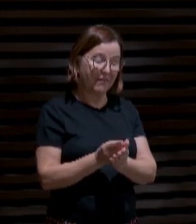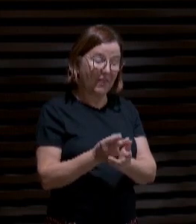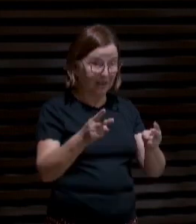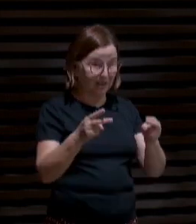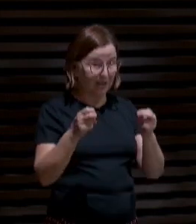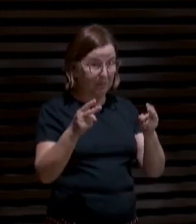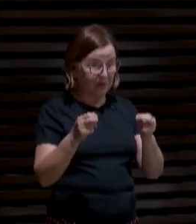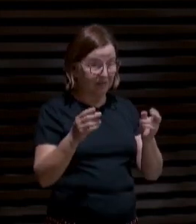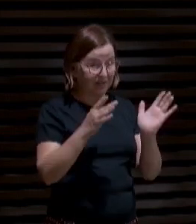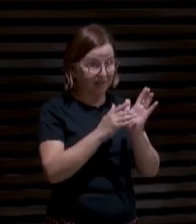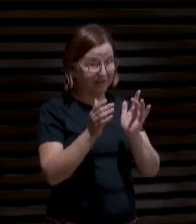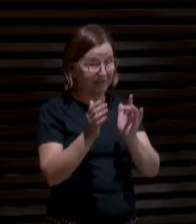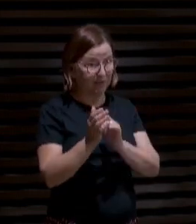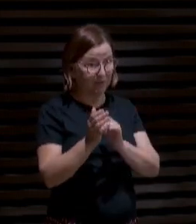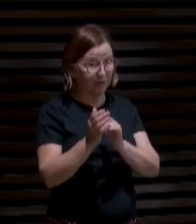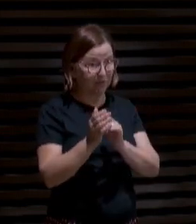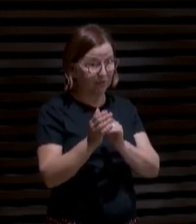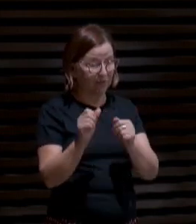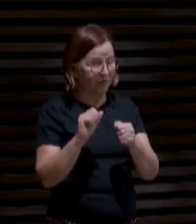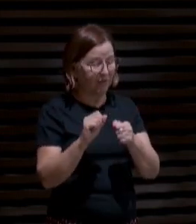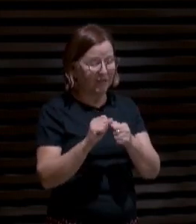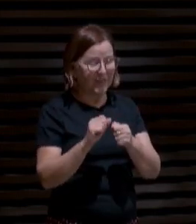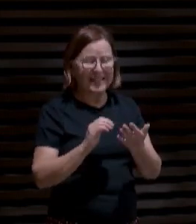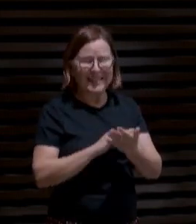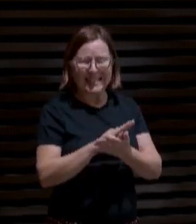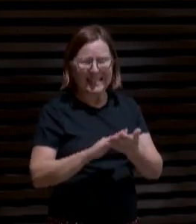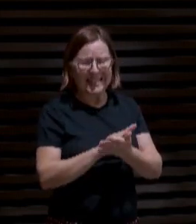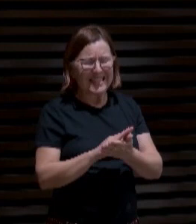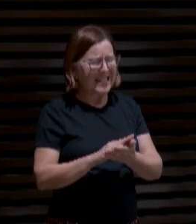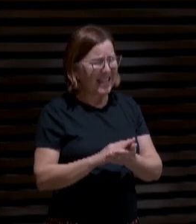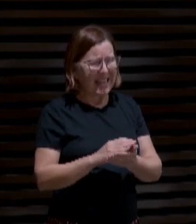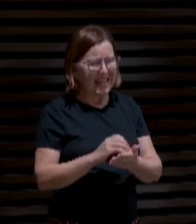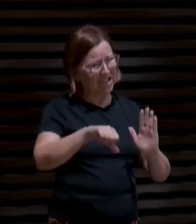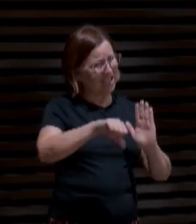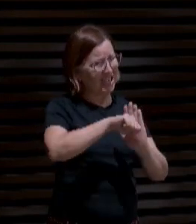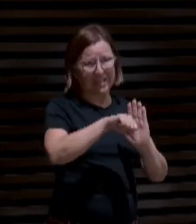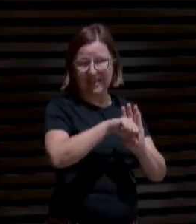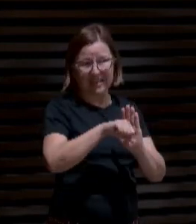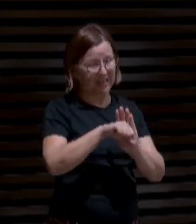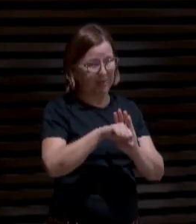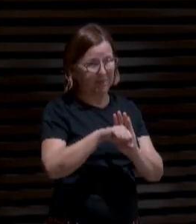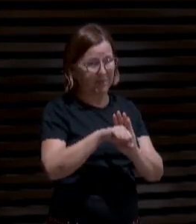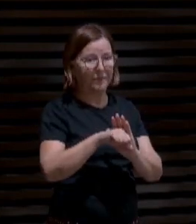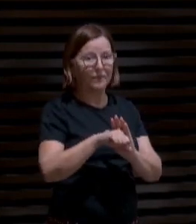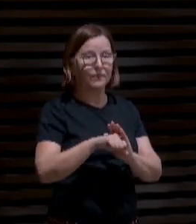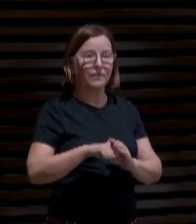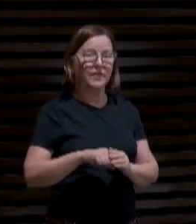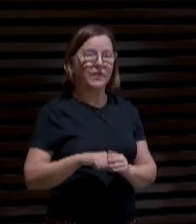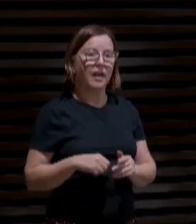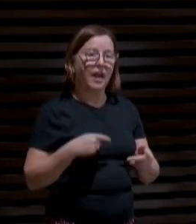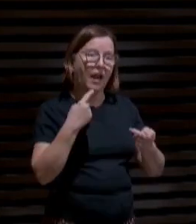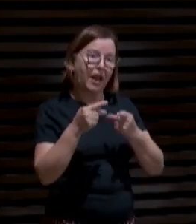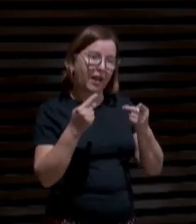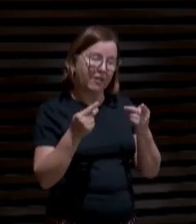que Jesus não cometeu nenhum crime, por cerca de 3 vezes ele vai falar